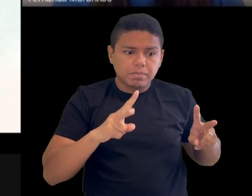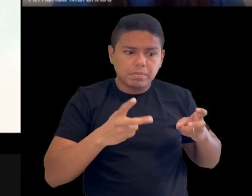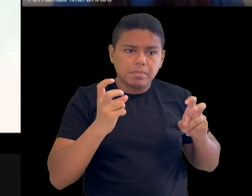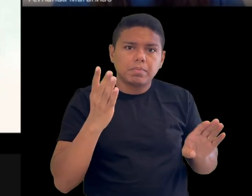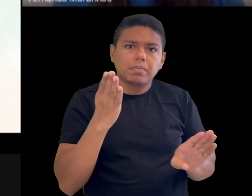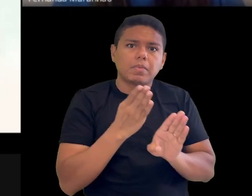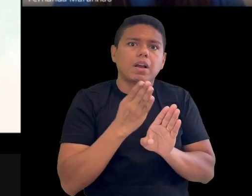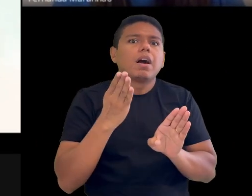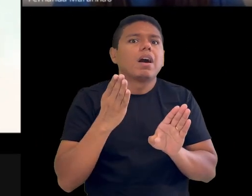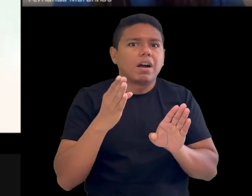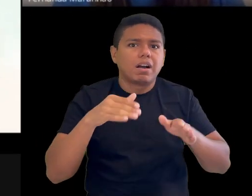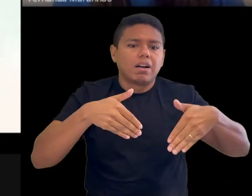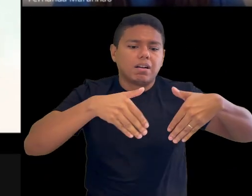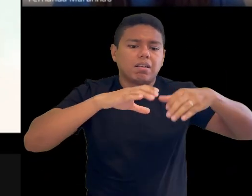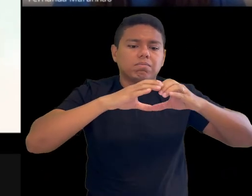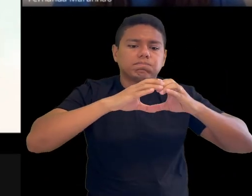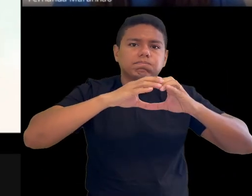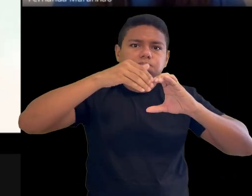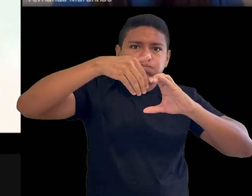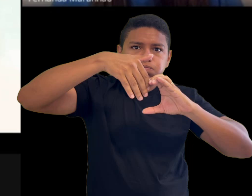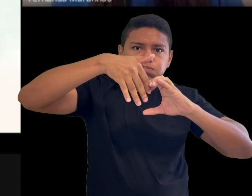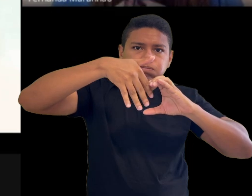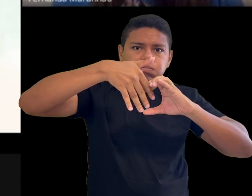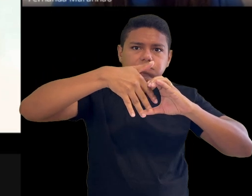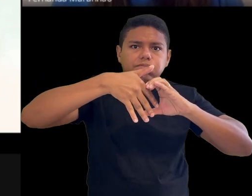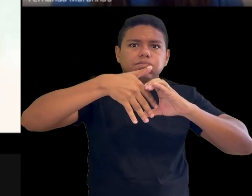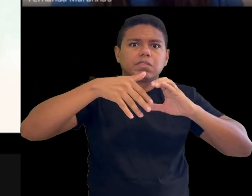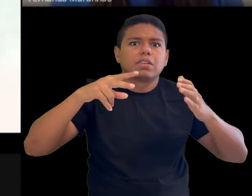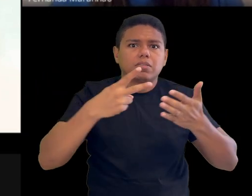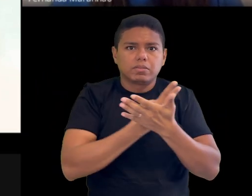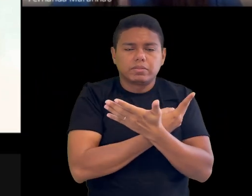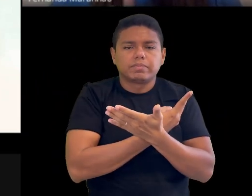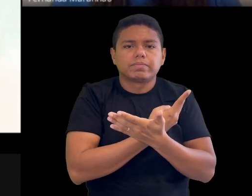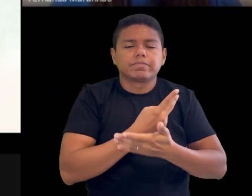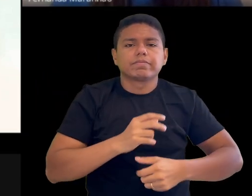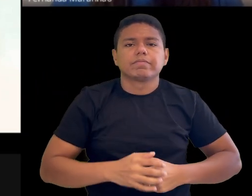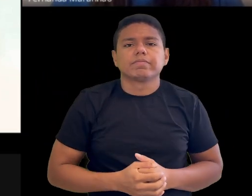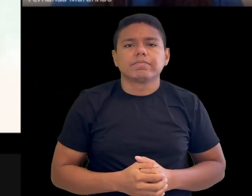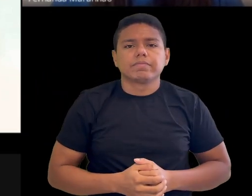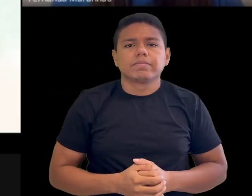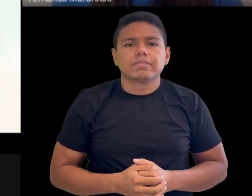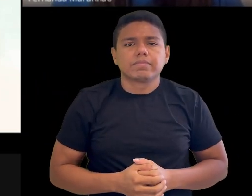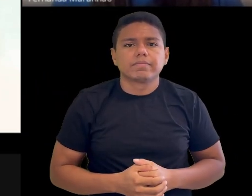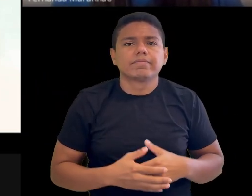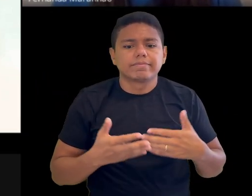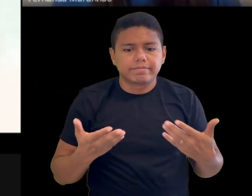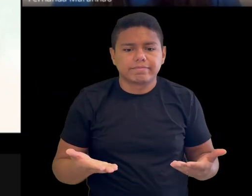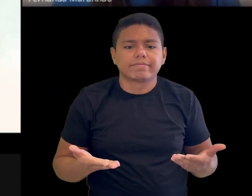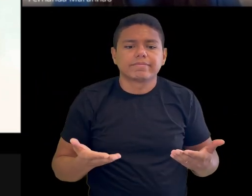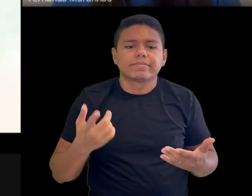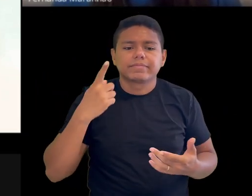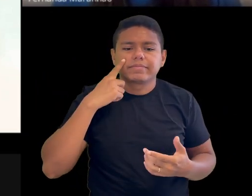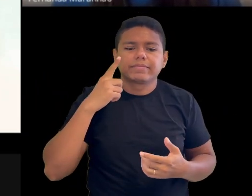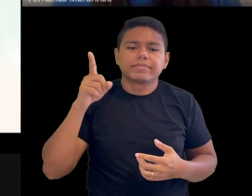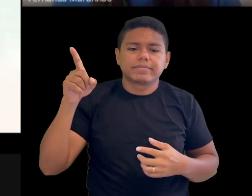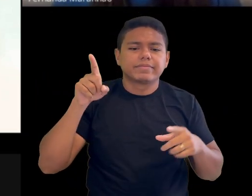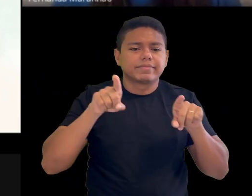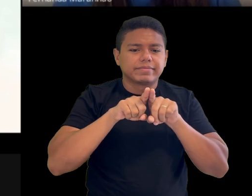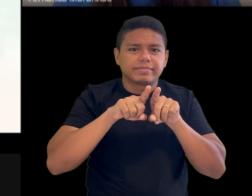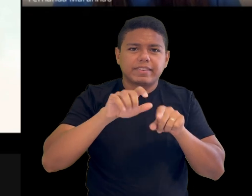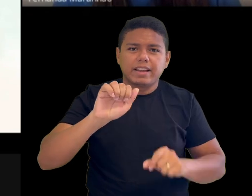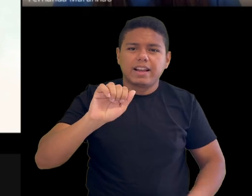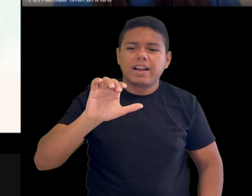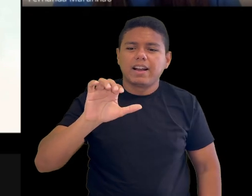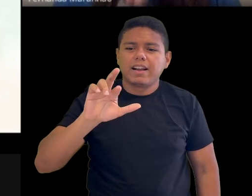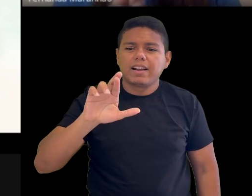em cima desse colo uterino. Então, a placenta prévia com acretismo, ela pode ser classificada em placenta acreta, aquela que invade